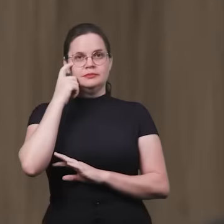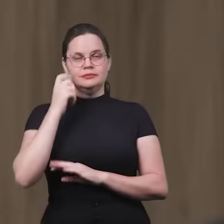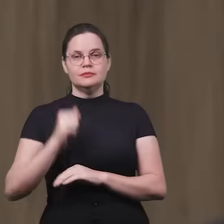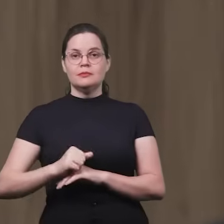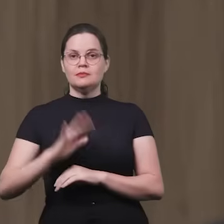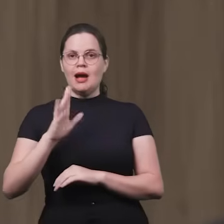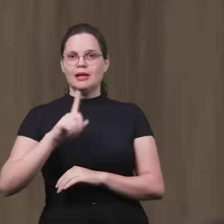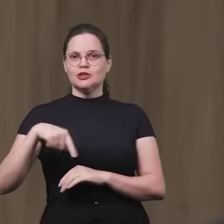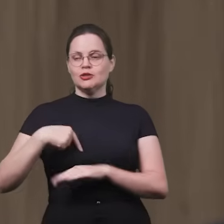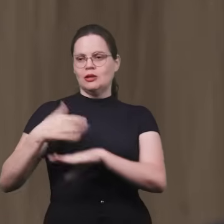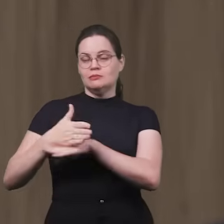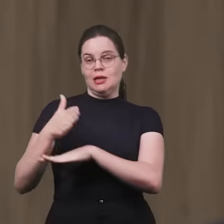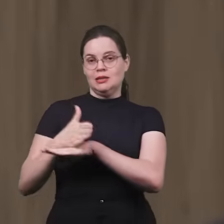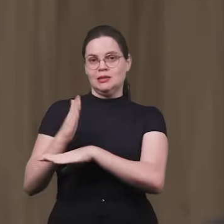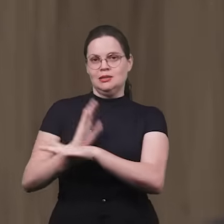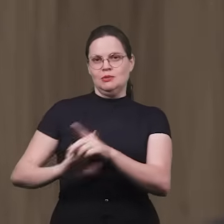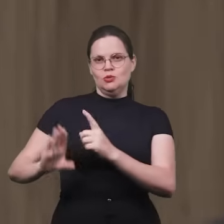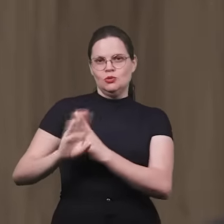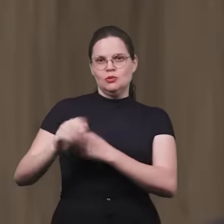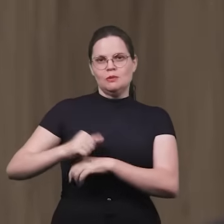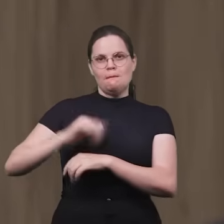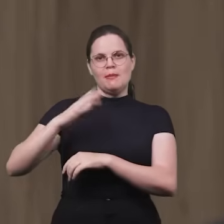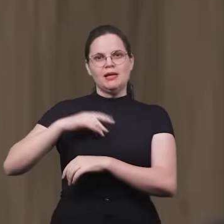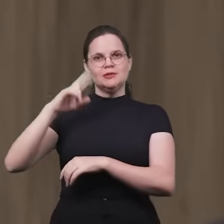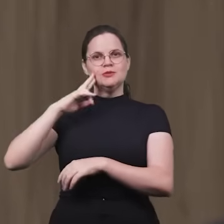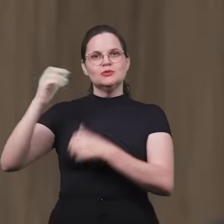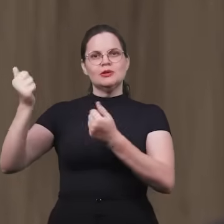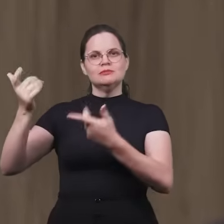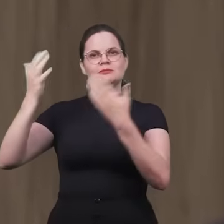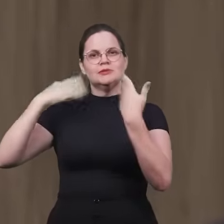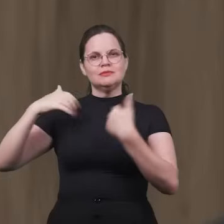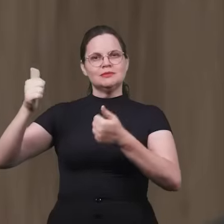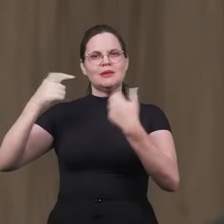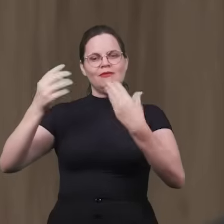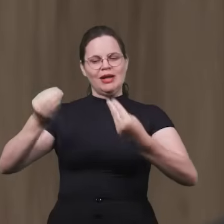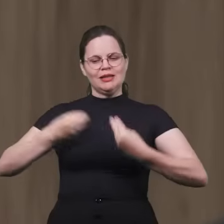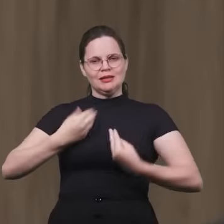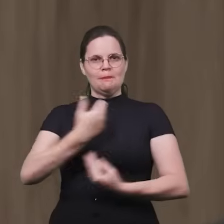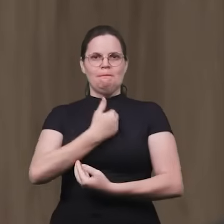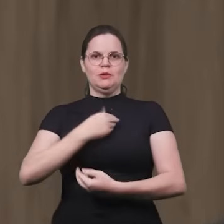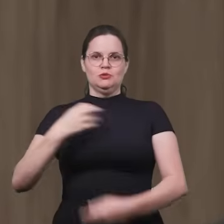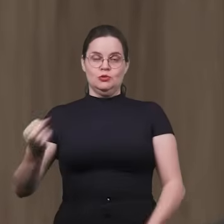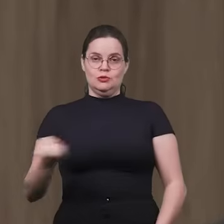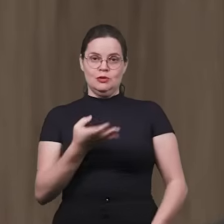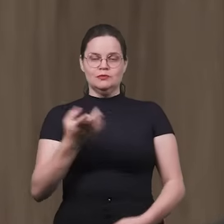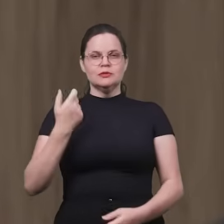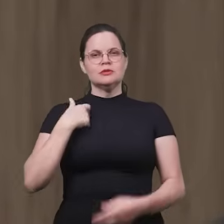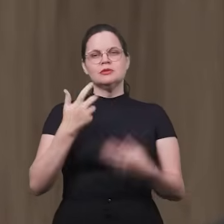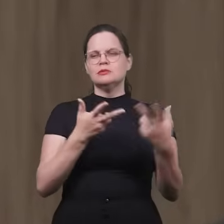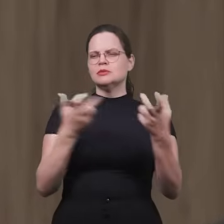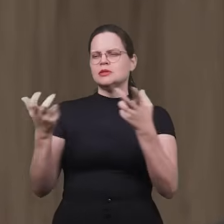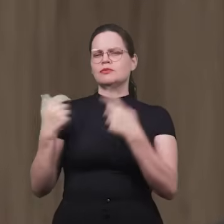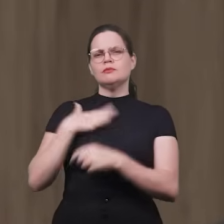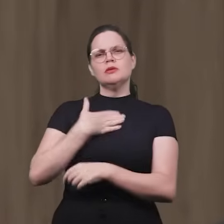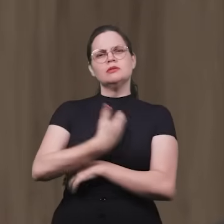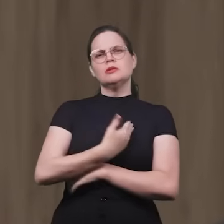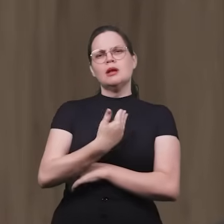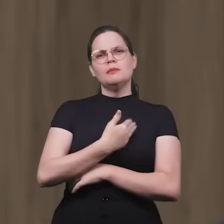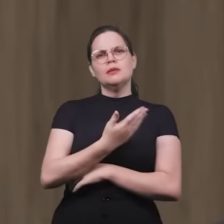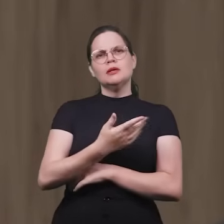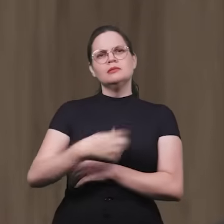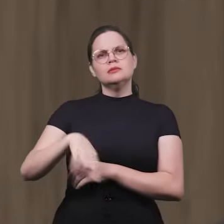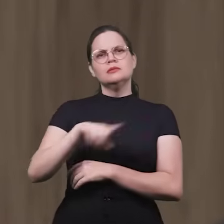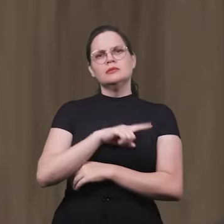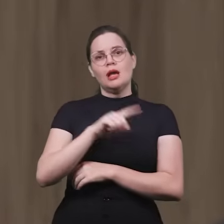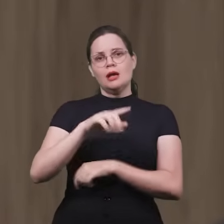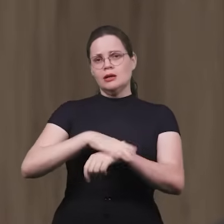quanto mais a gente vai se aproximando da igreja, eu acho mais Deus vai colocando amizades pra gente. Eu vejo, assim, que as minhas amizades,